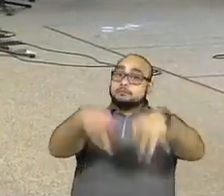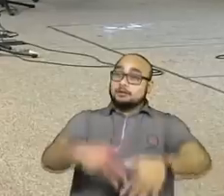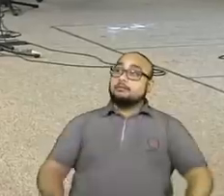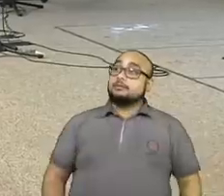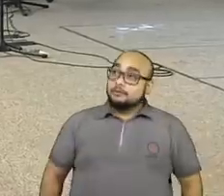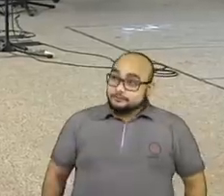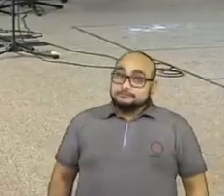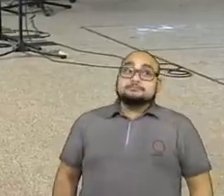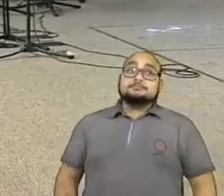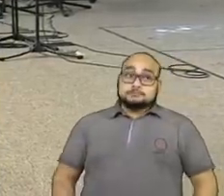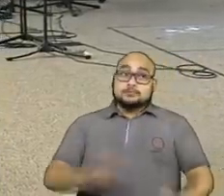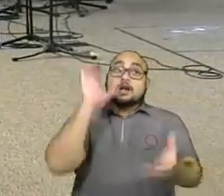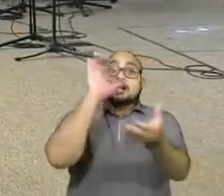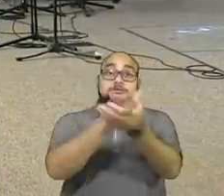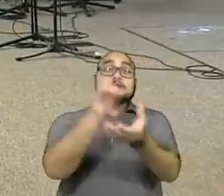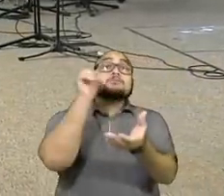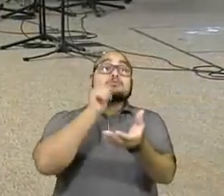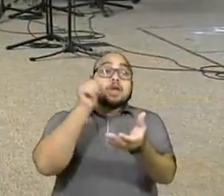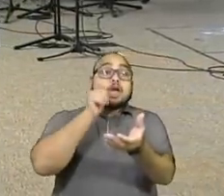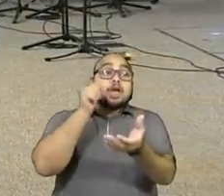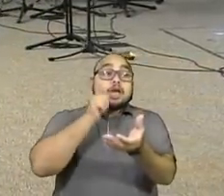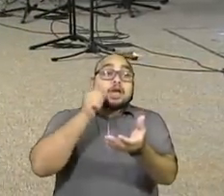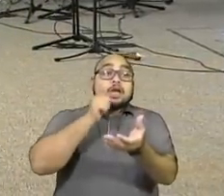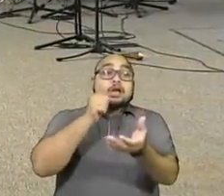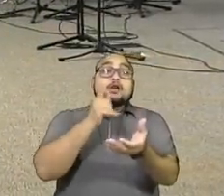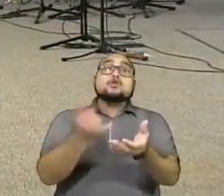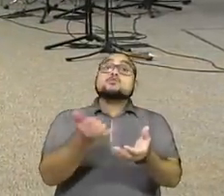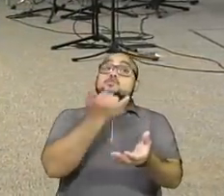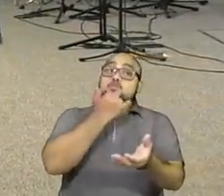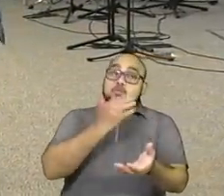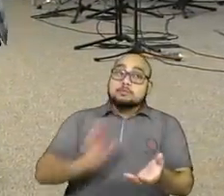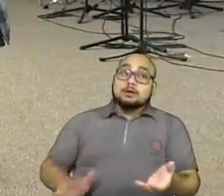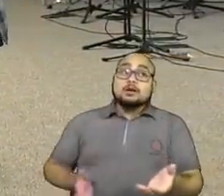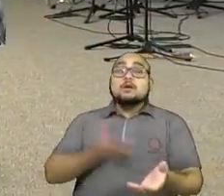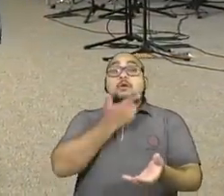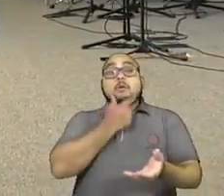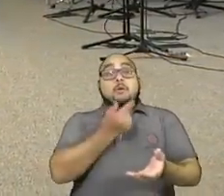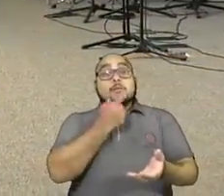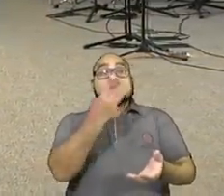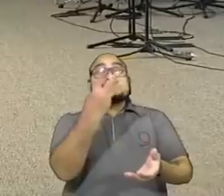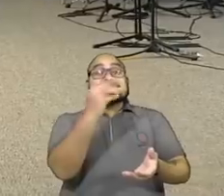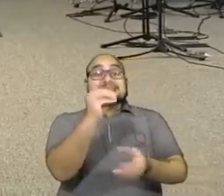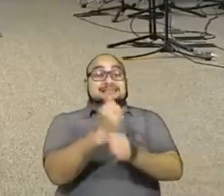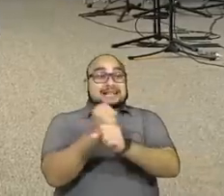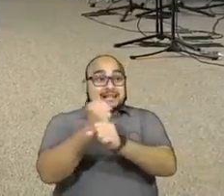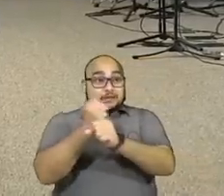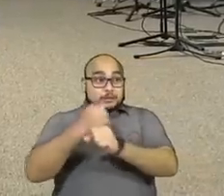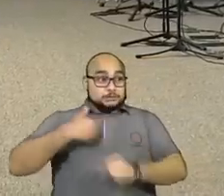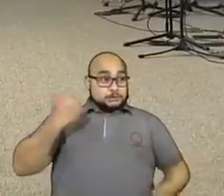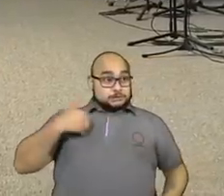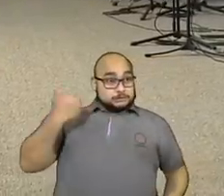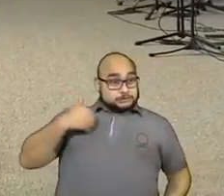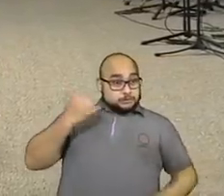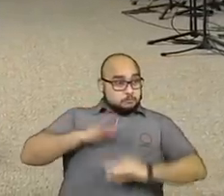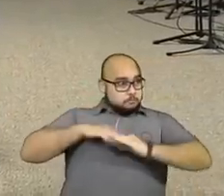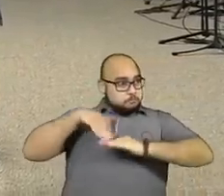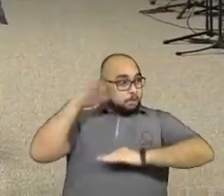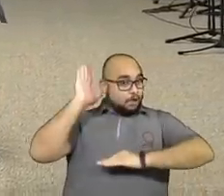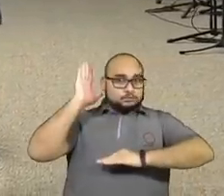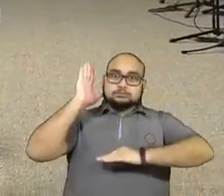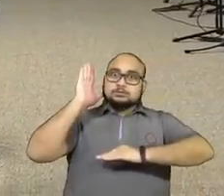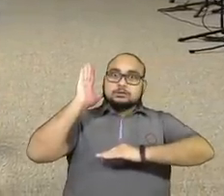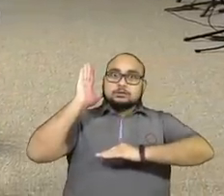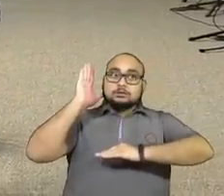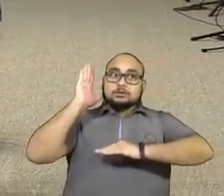Case com uma mulher e ele, ou case com um homem 30 anos mais velho que você, e depois não reclame. É